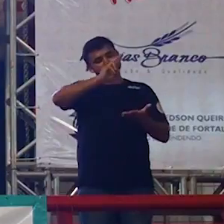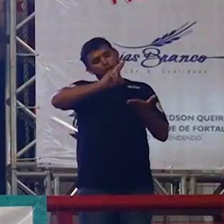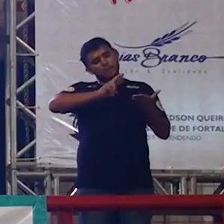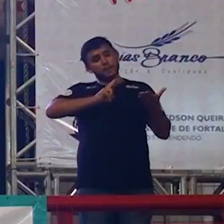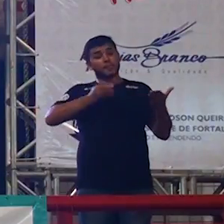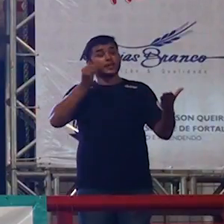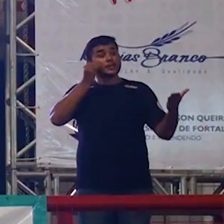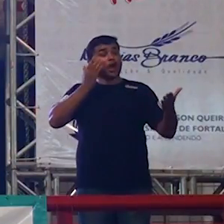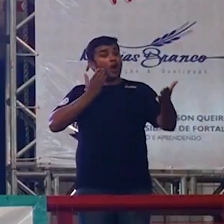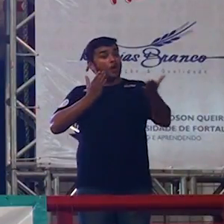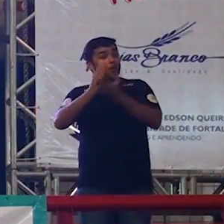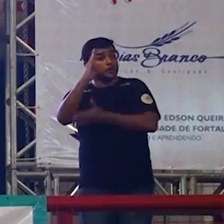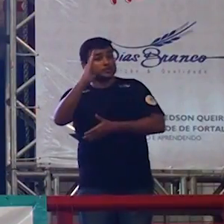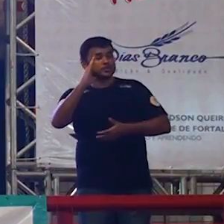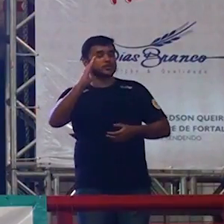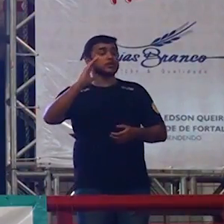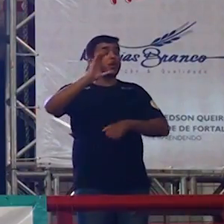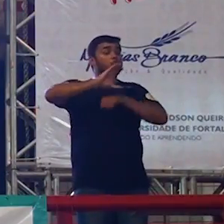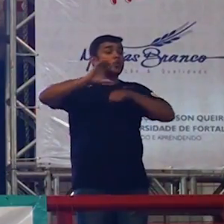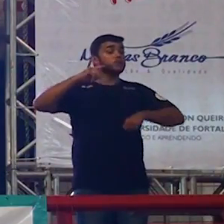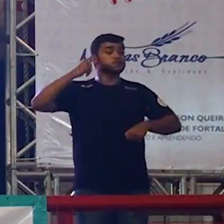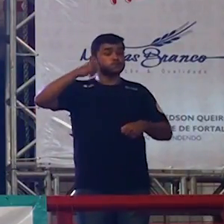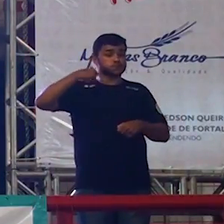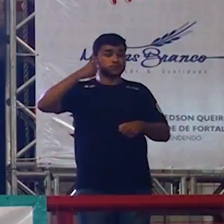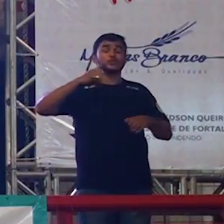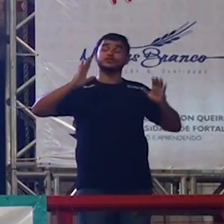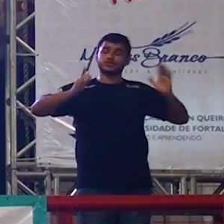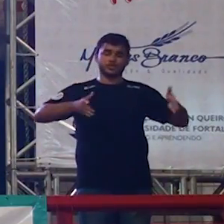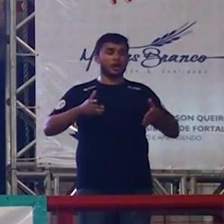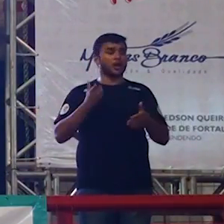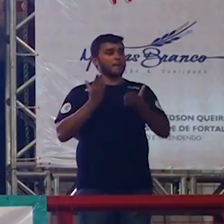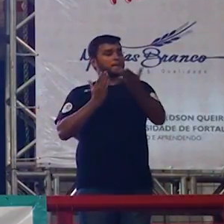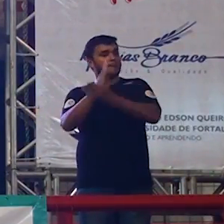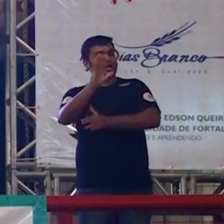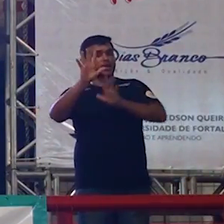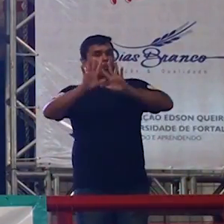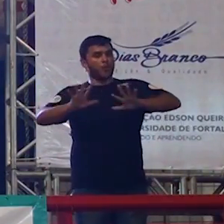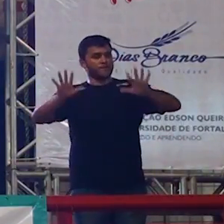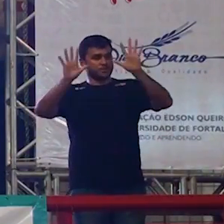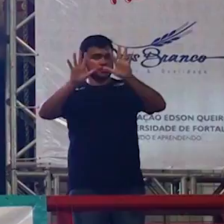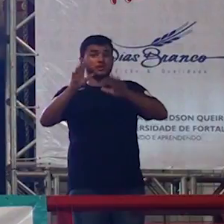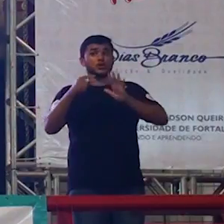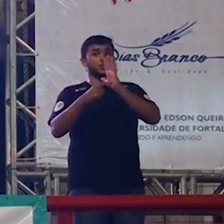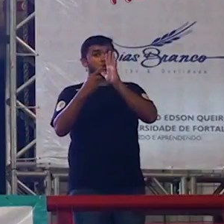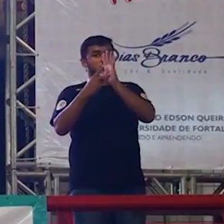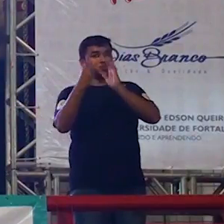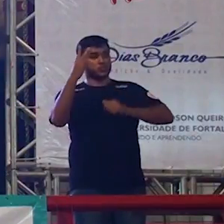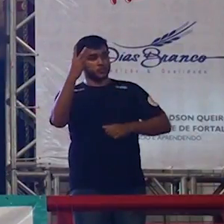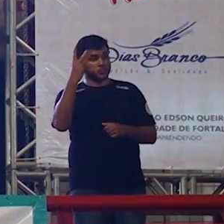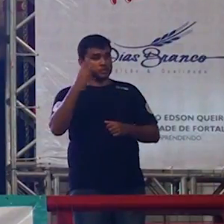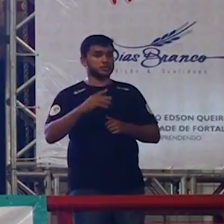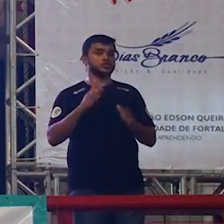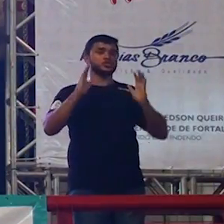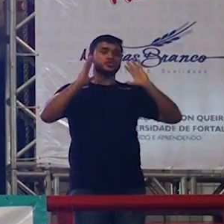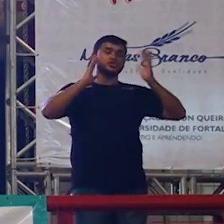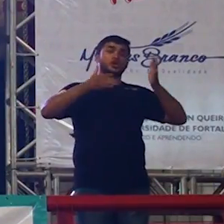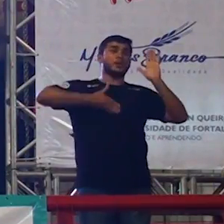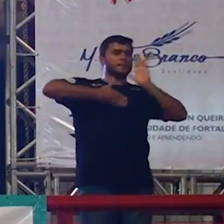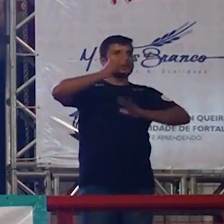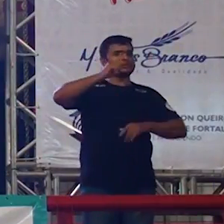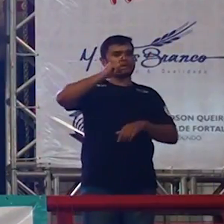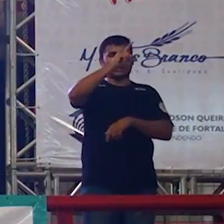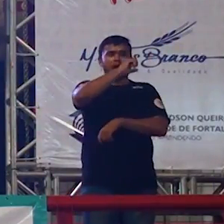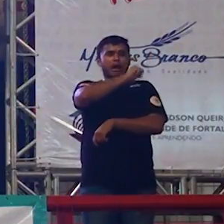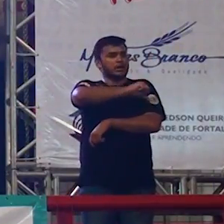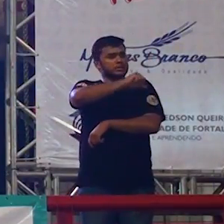eu consegui passar para direito. Já passei na UFC 2 vezes, já passei na Universidade Federal Fluminense,